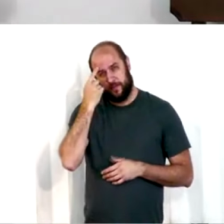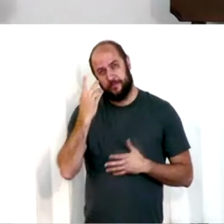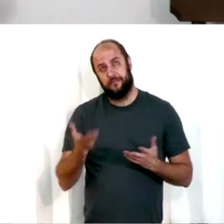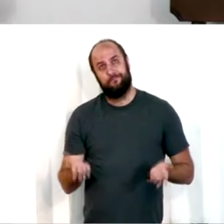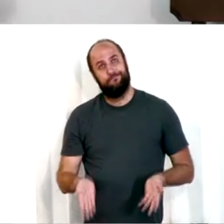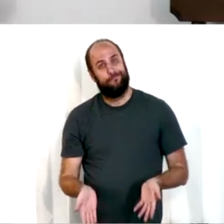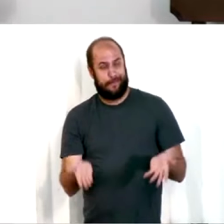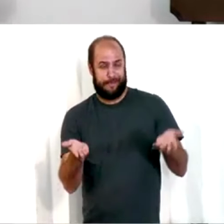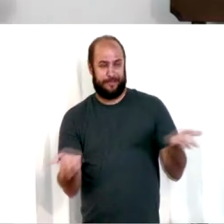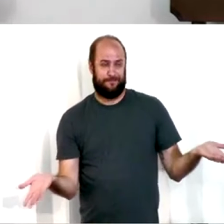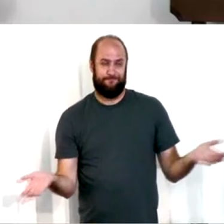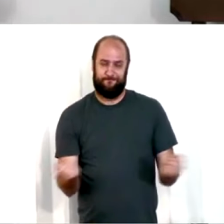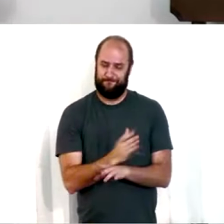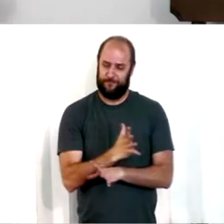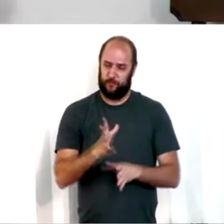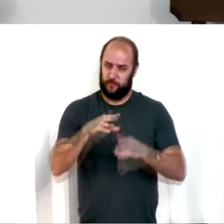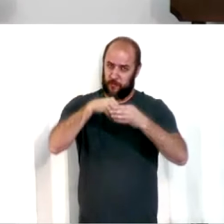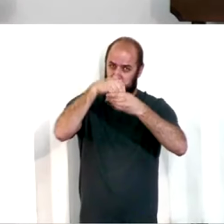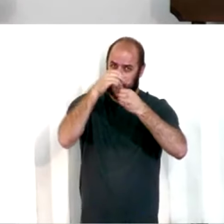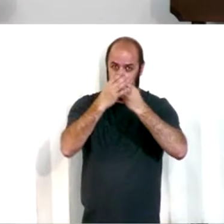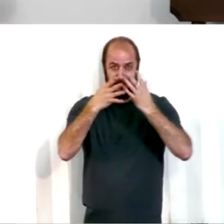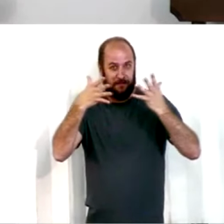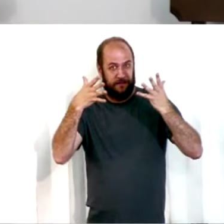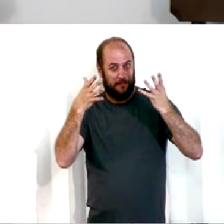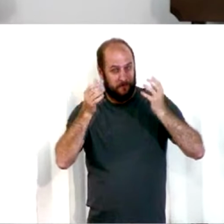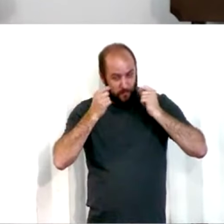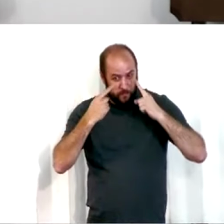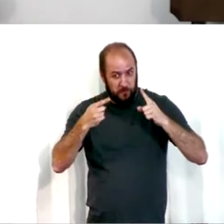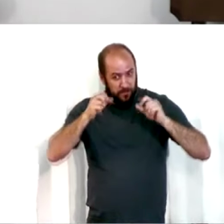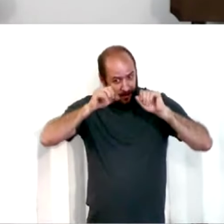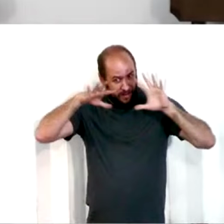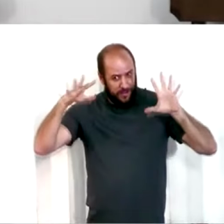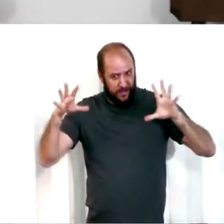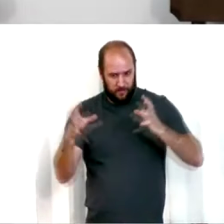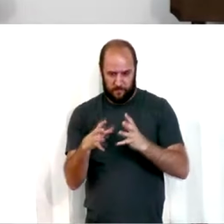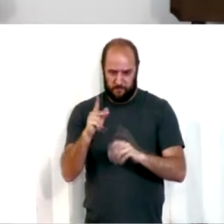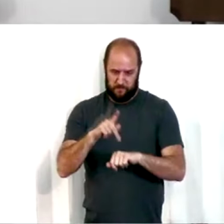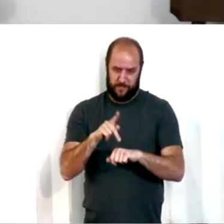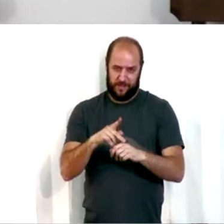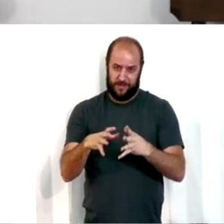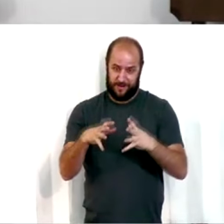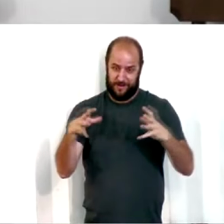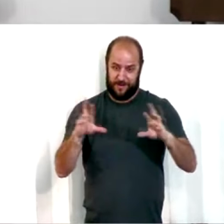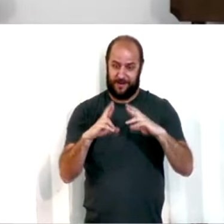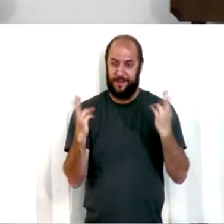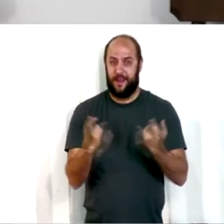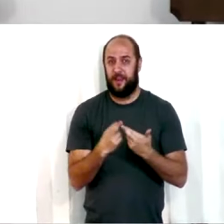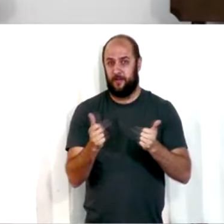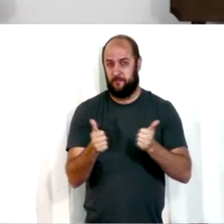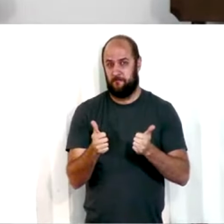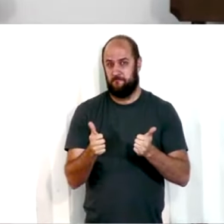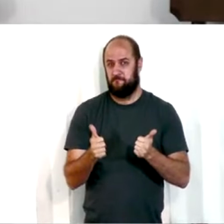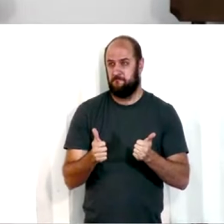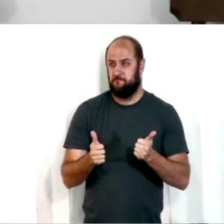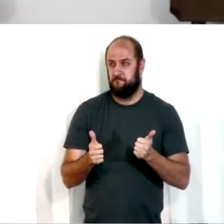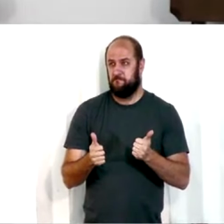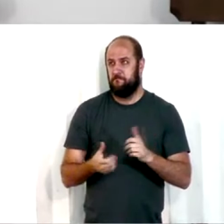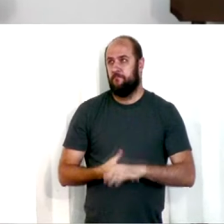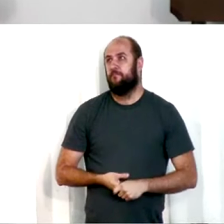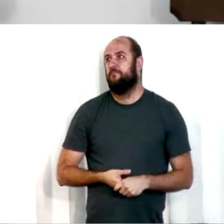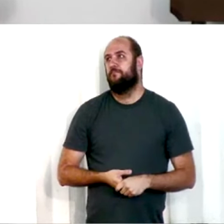aí. Mistério está revelado. A pedra era o reino. Show. Mas